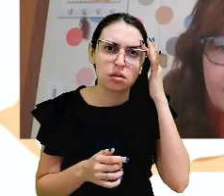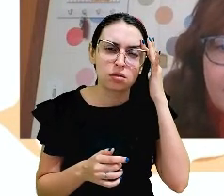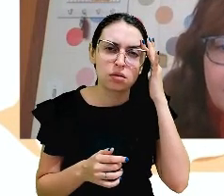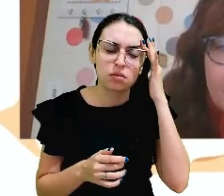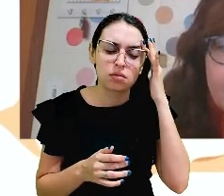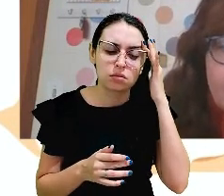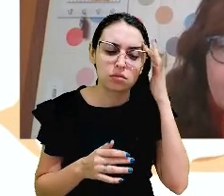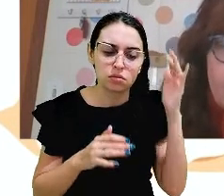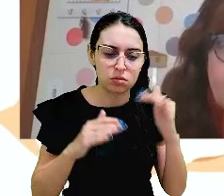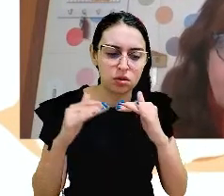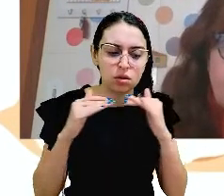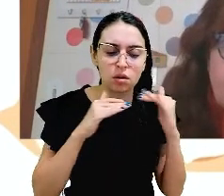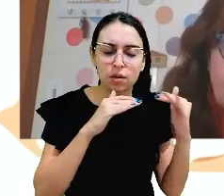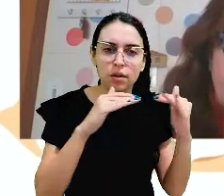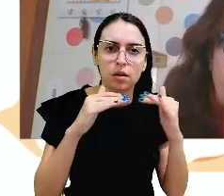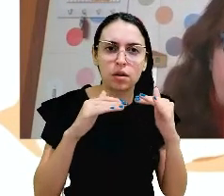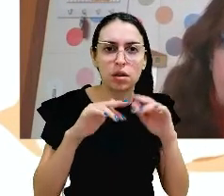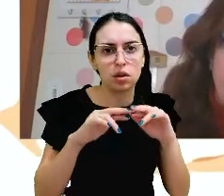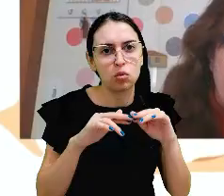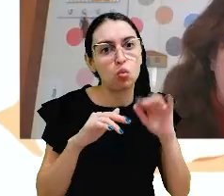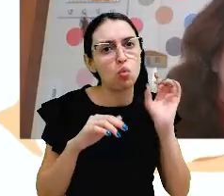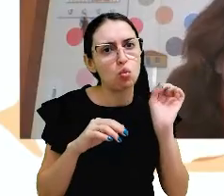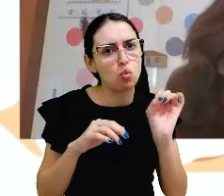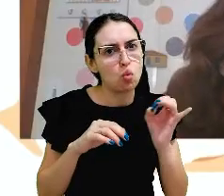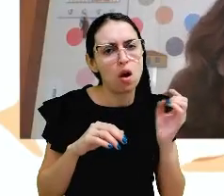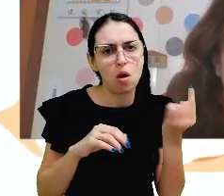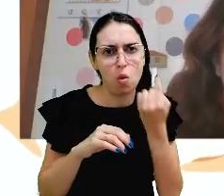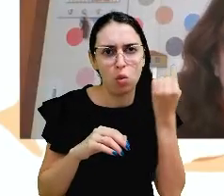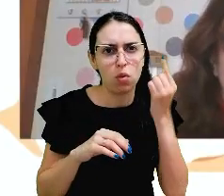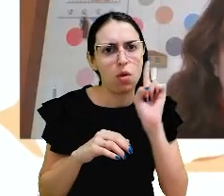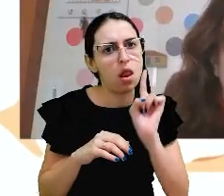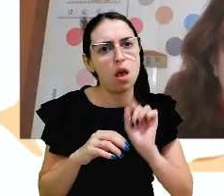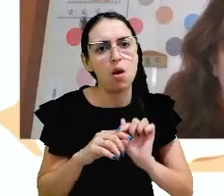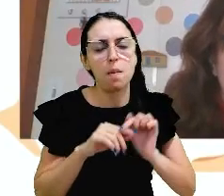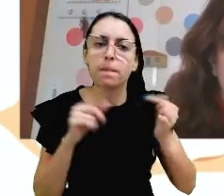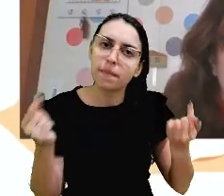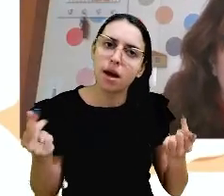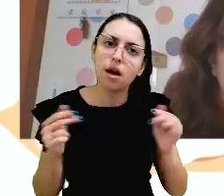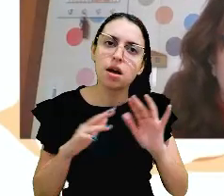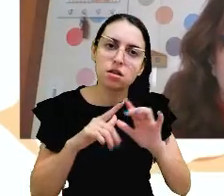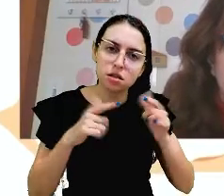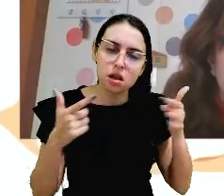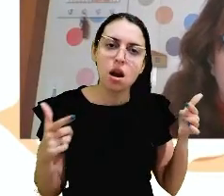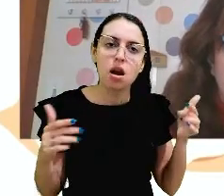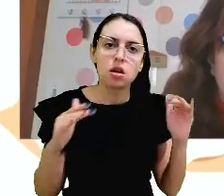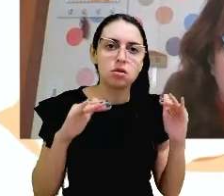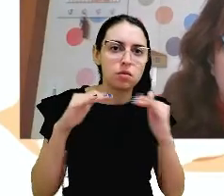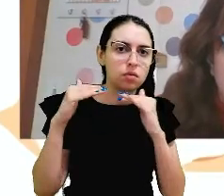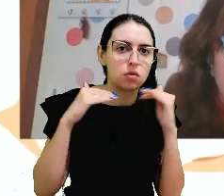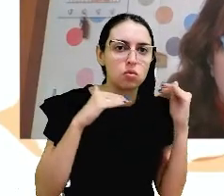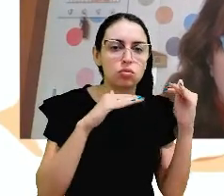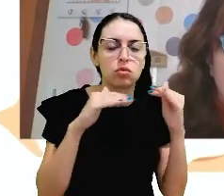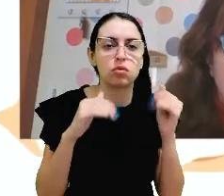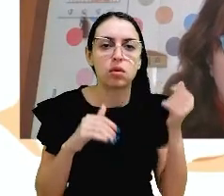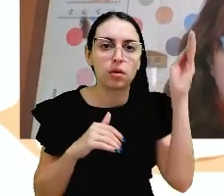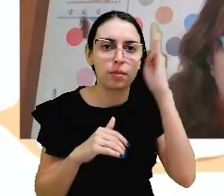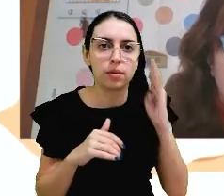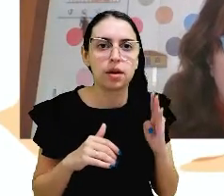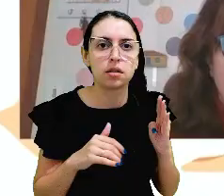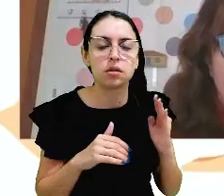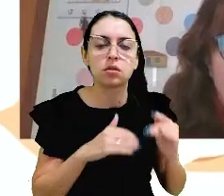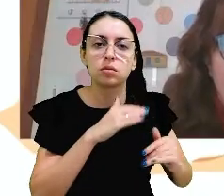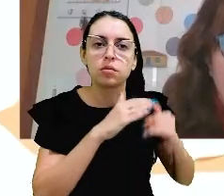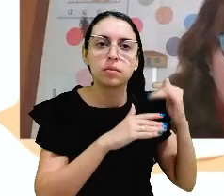por um tipo de saber que ele não é o único, mas que ele é hegemônico, né. O Brasil passou por